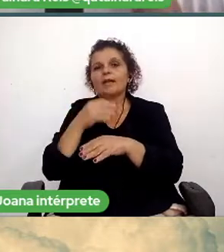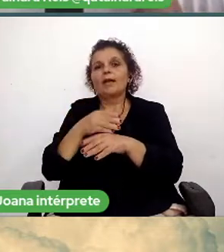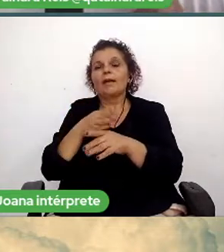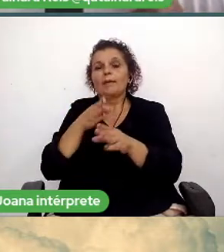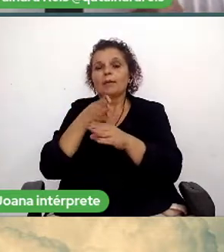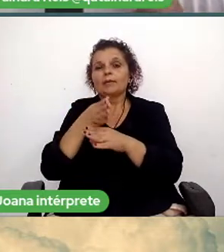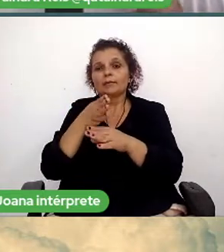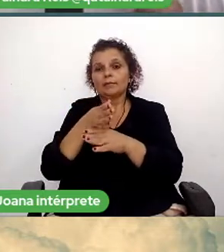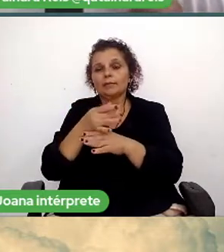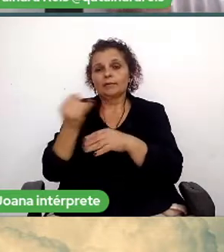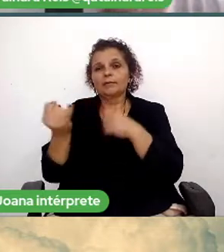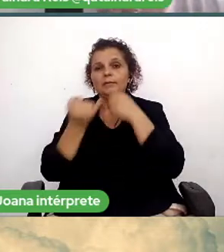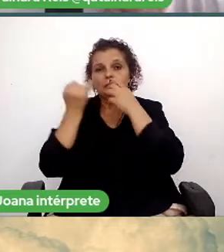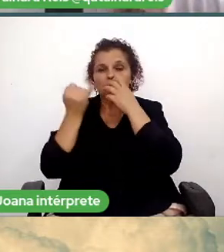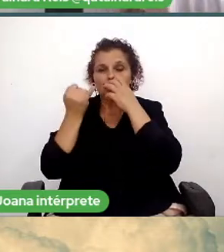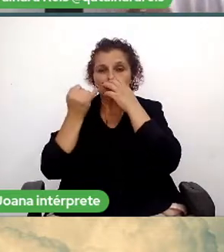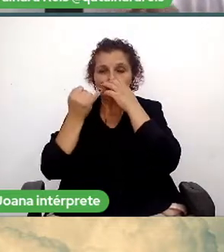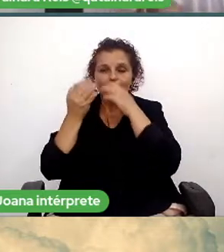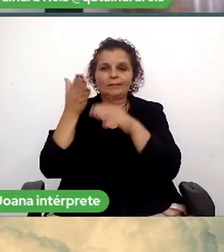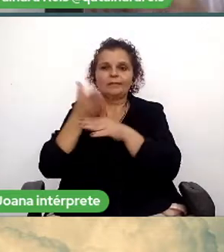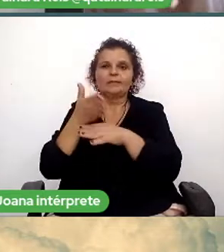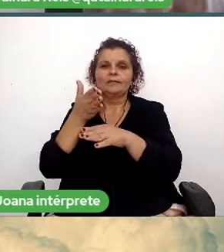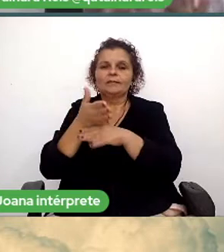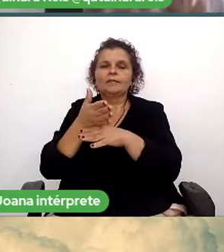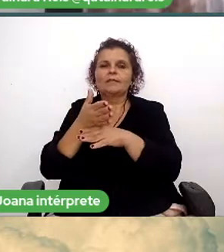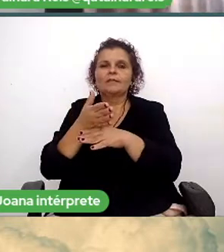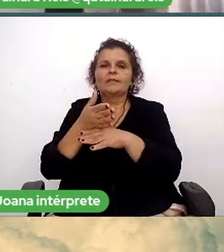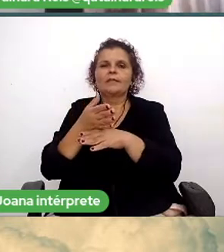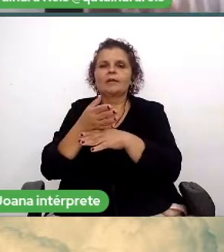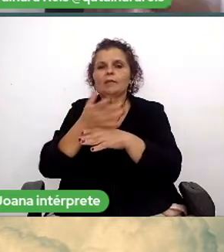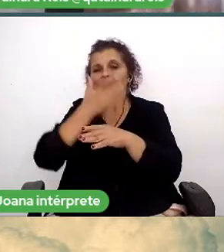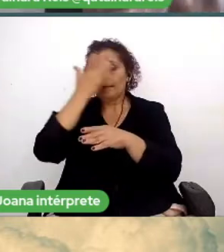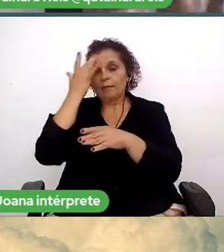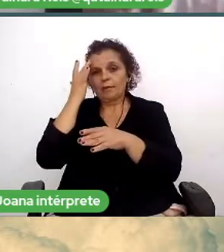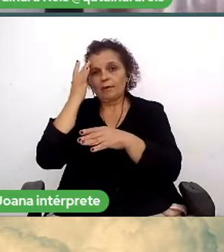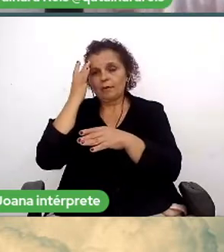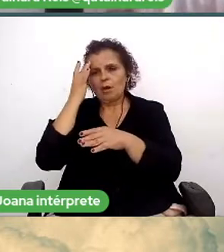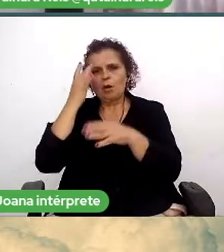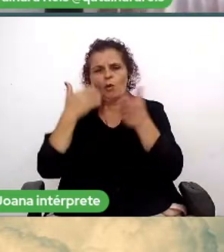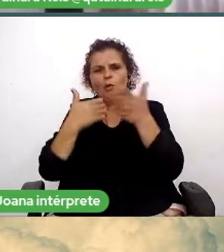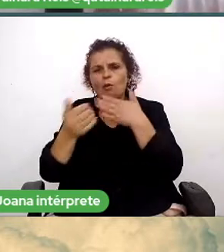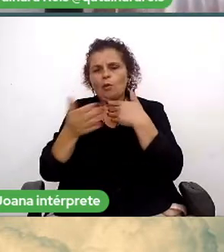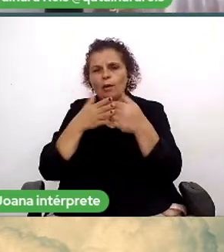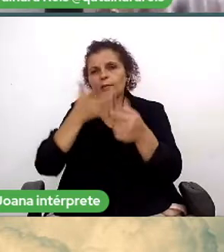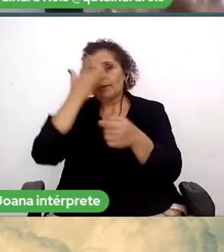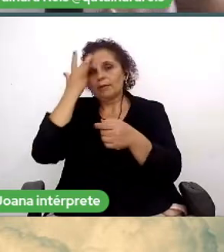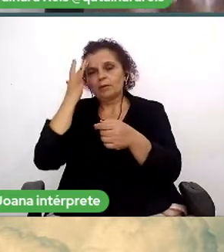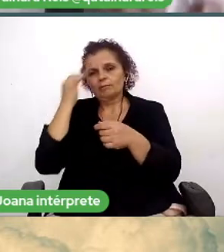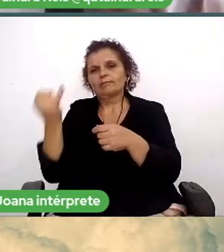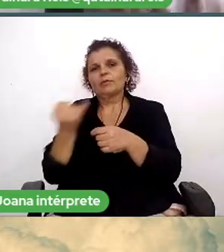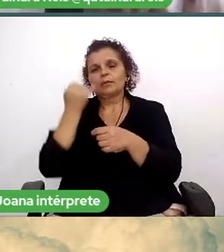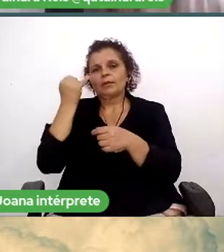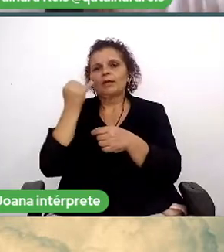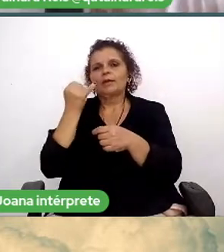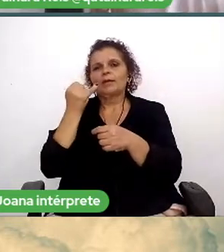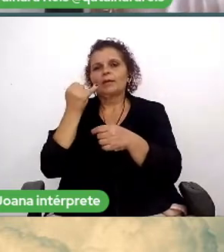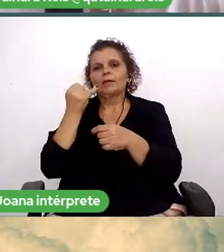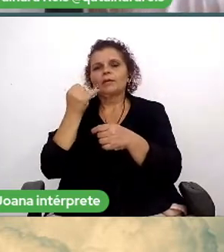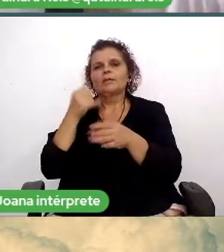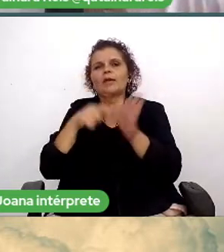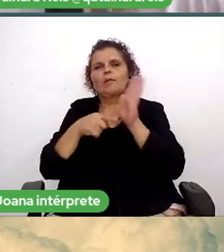esteja ativo, presente, não só a pessoa QA, tá? Mas qualquer pessoa do time, é importante levantar